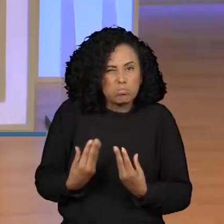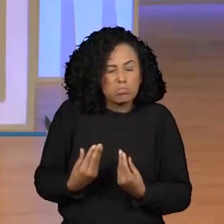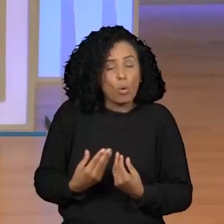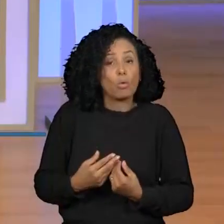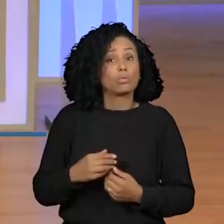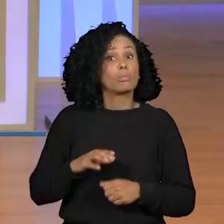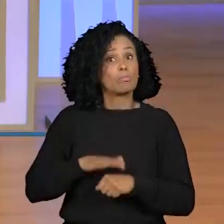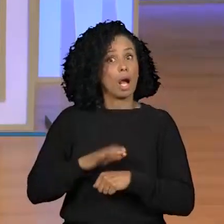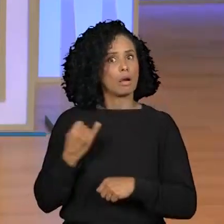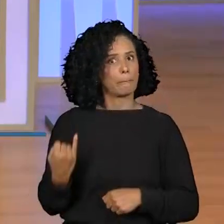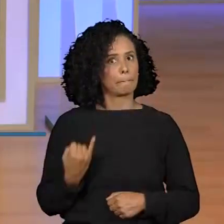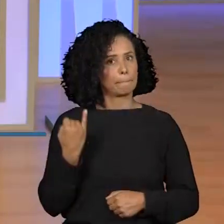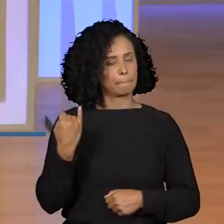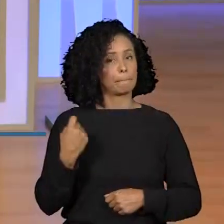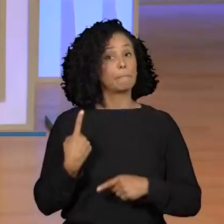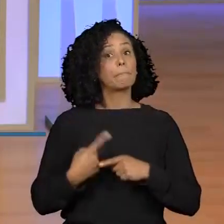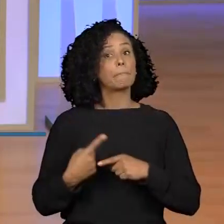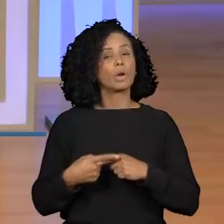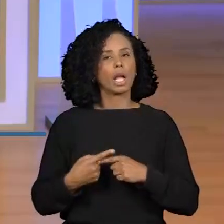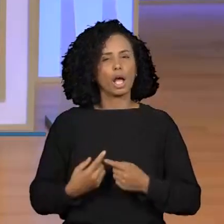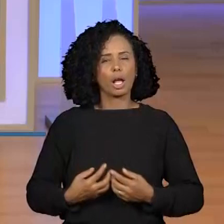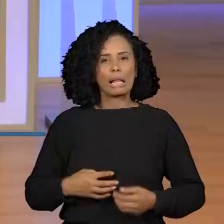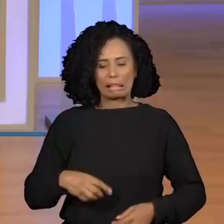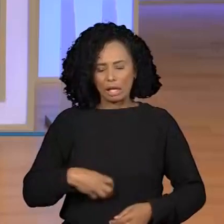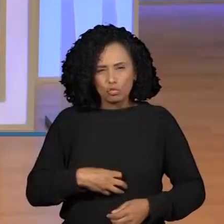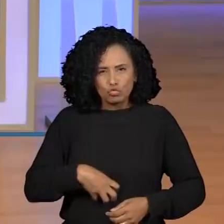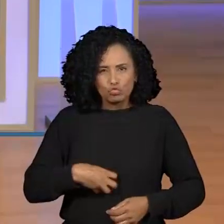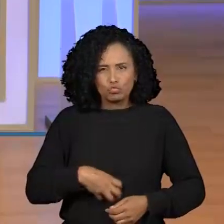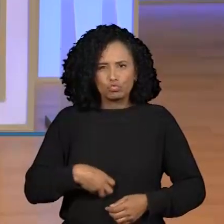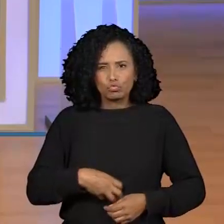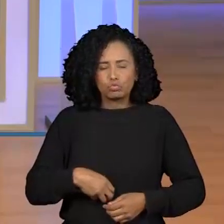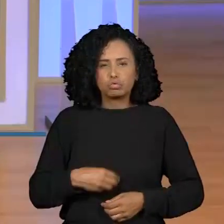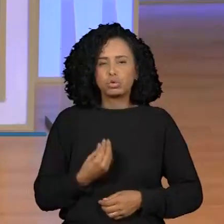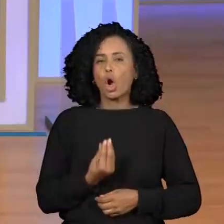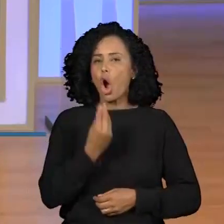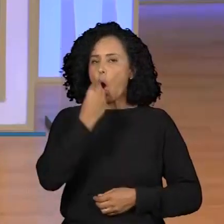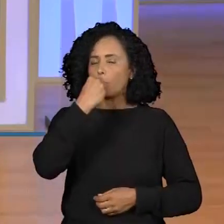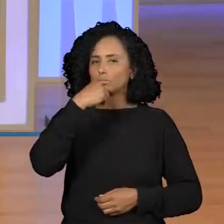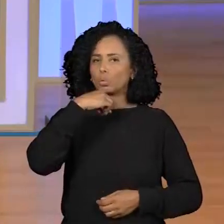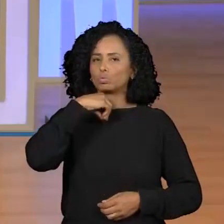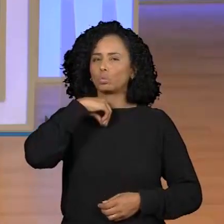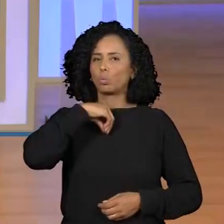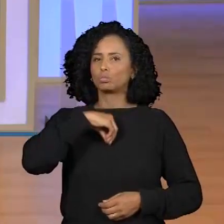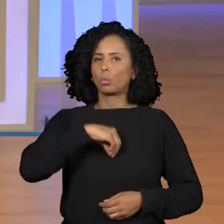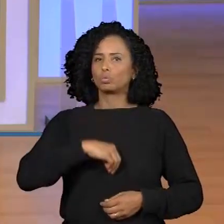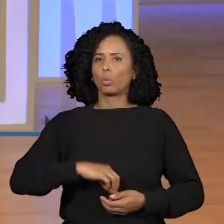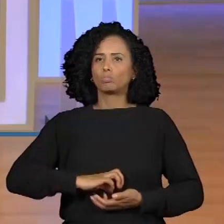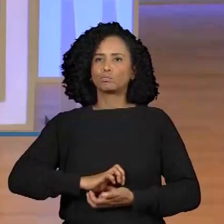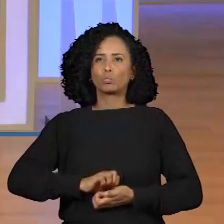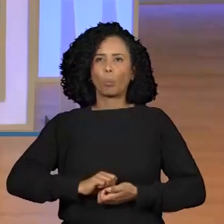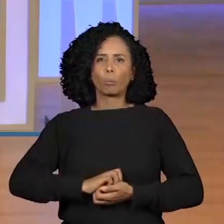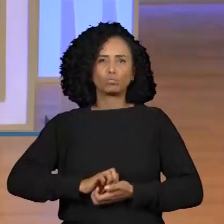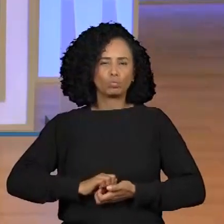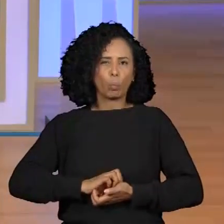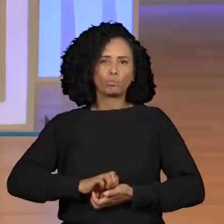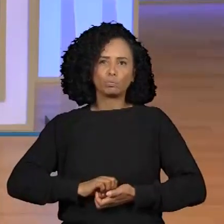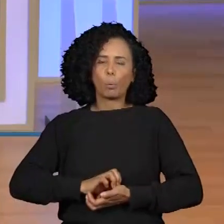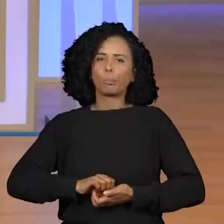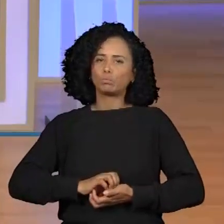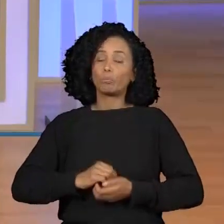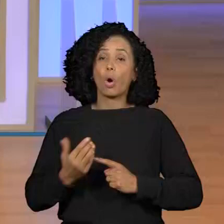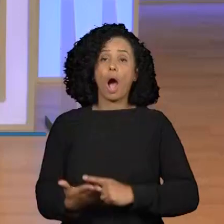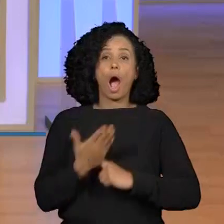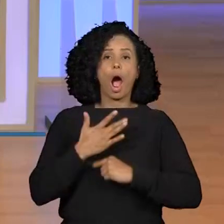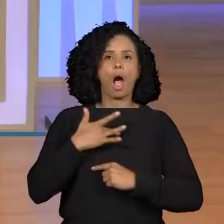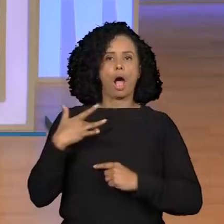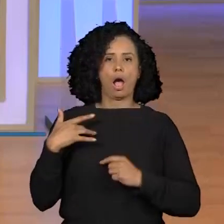importante porque ele auxilia ali no processo de digestão. Então, as bactérias ali,